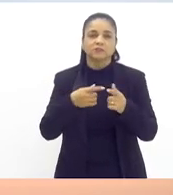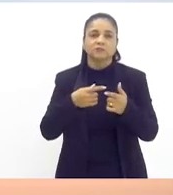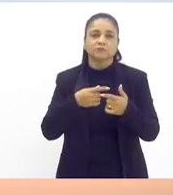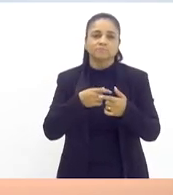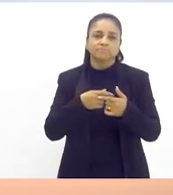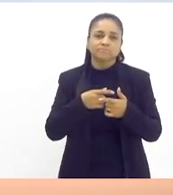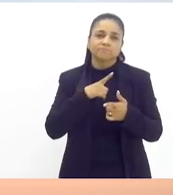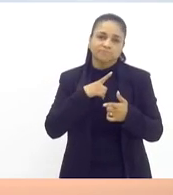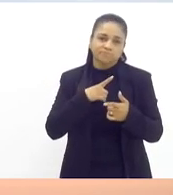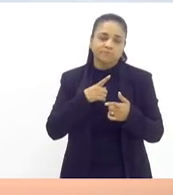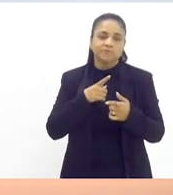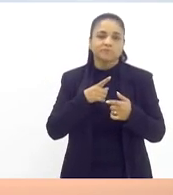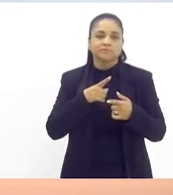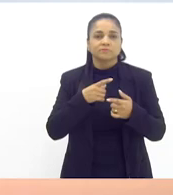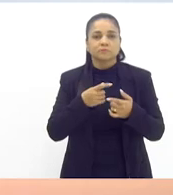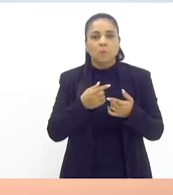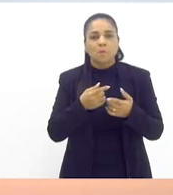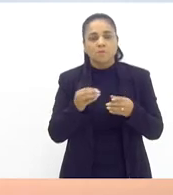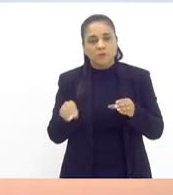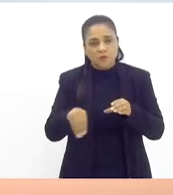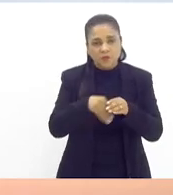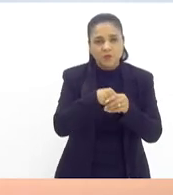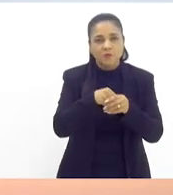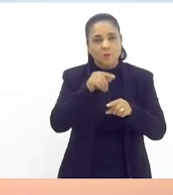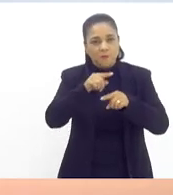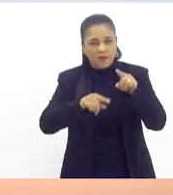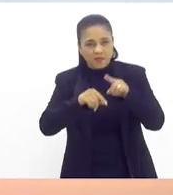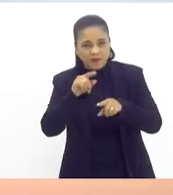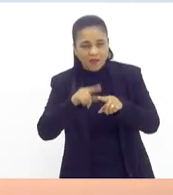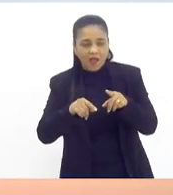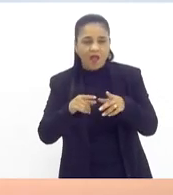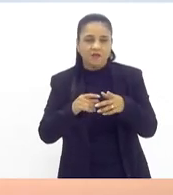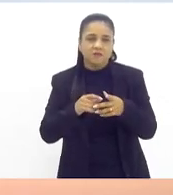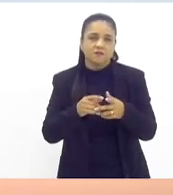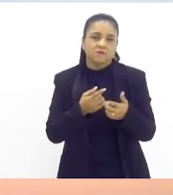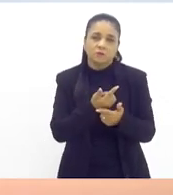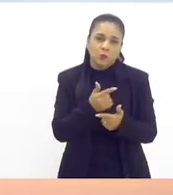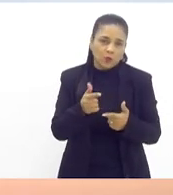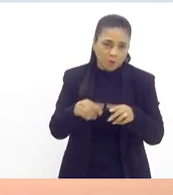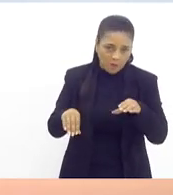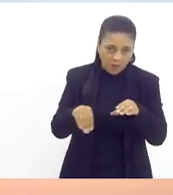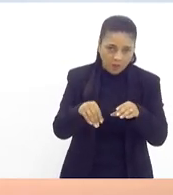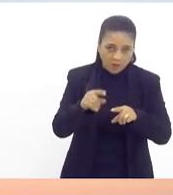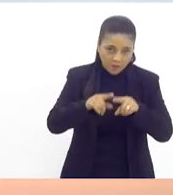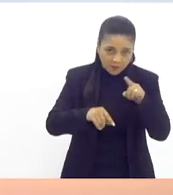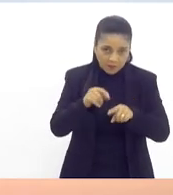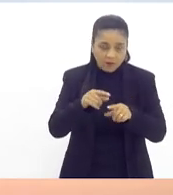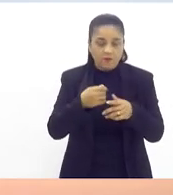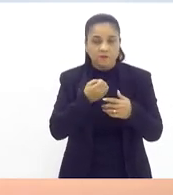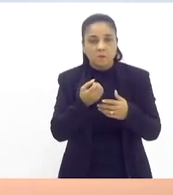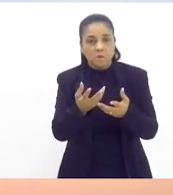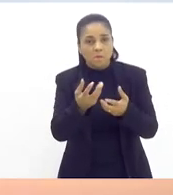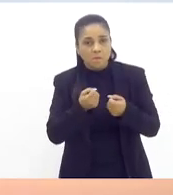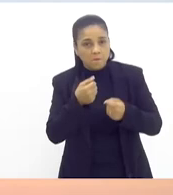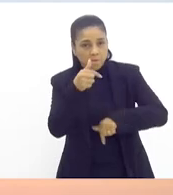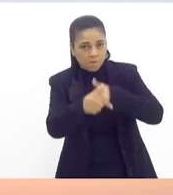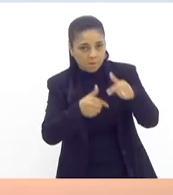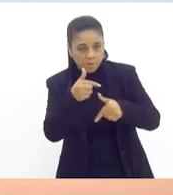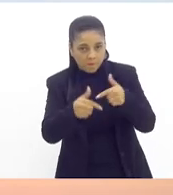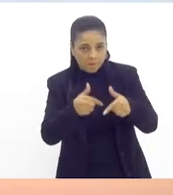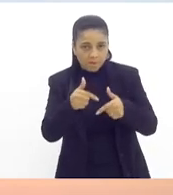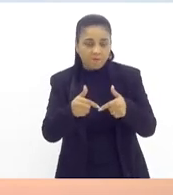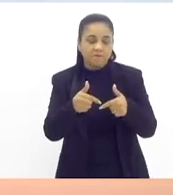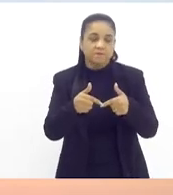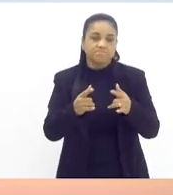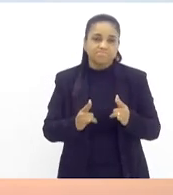incluindo bens materiais e imateriais, inclusive direitos e serviços. E isso é muito importante,